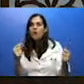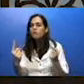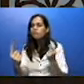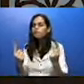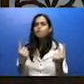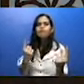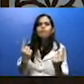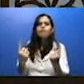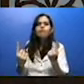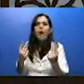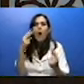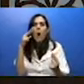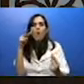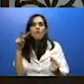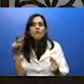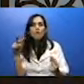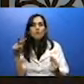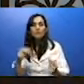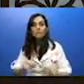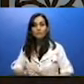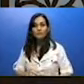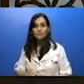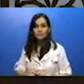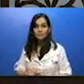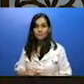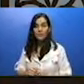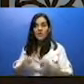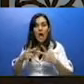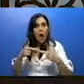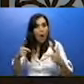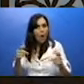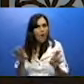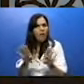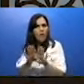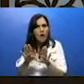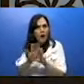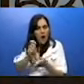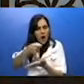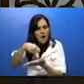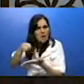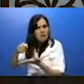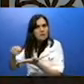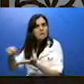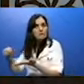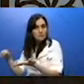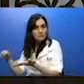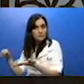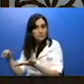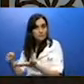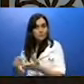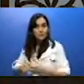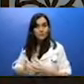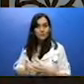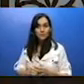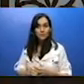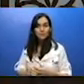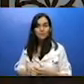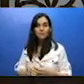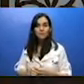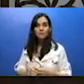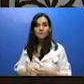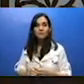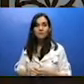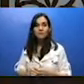relacionar o aquilo que ela ver com aquilo que vai vir o escrito então são pequenas passarinhos mas que eu já vou musselina